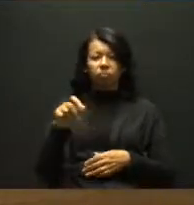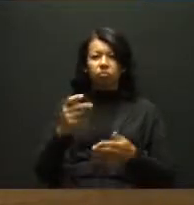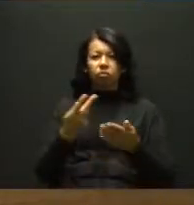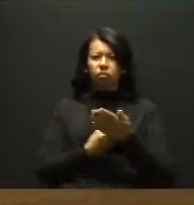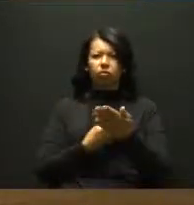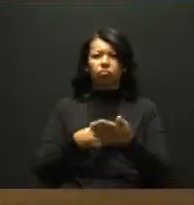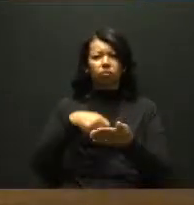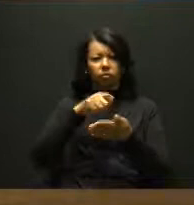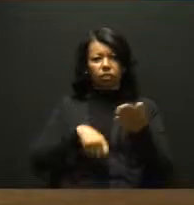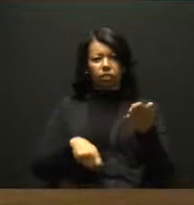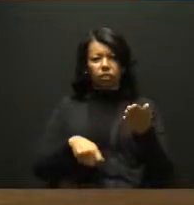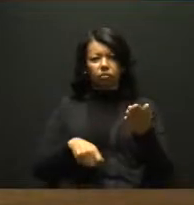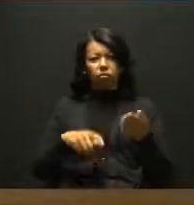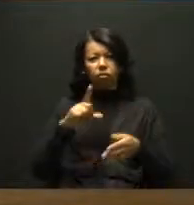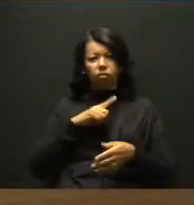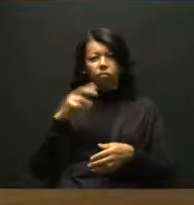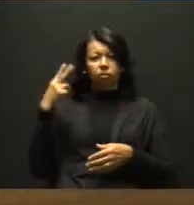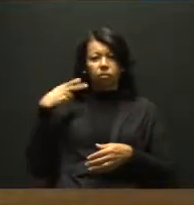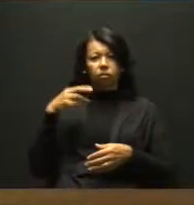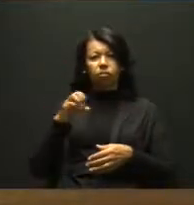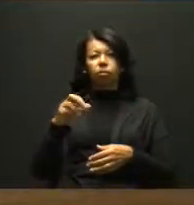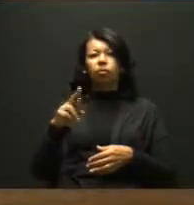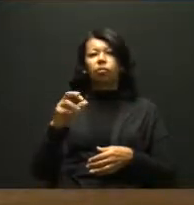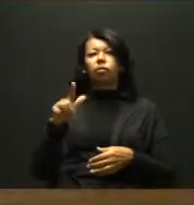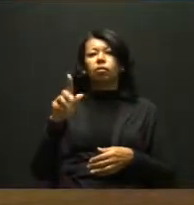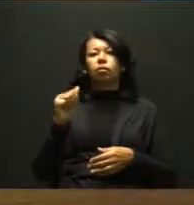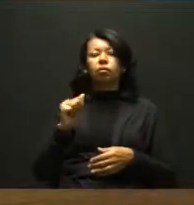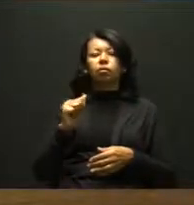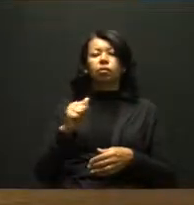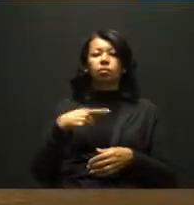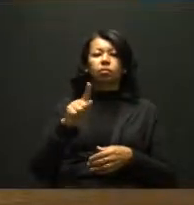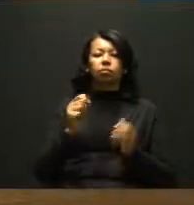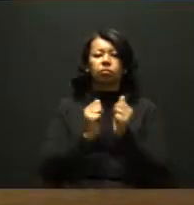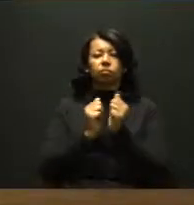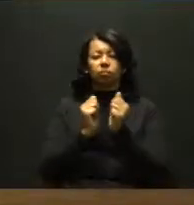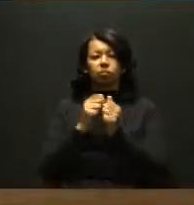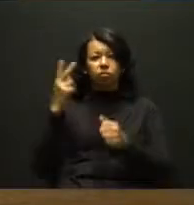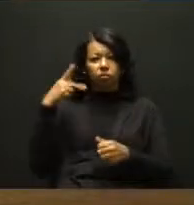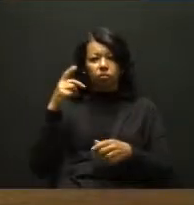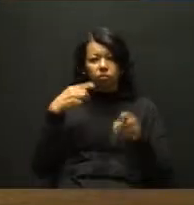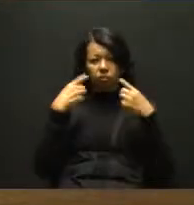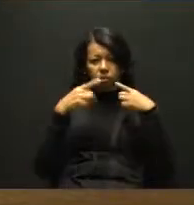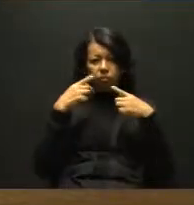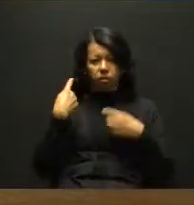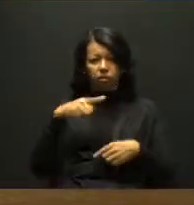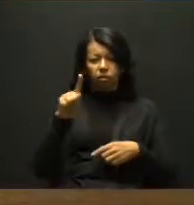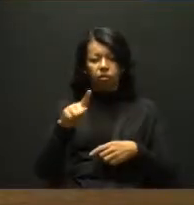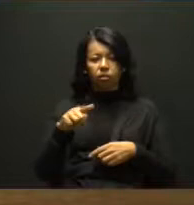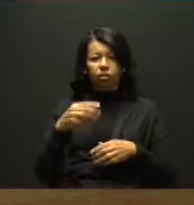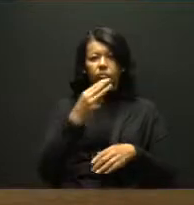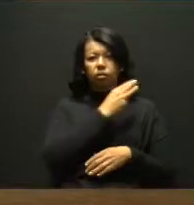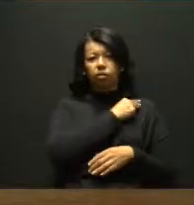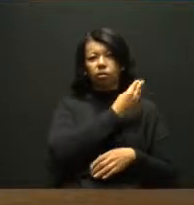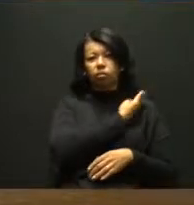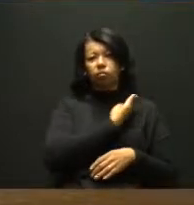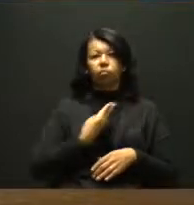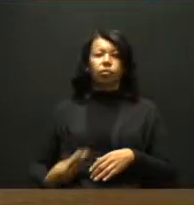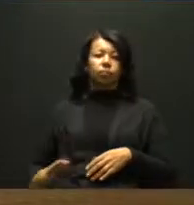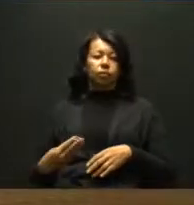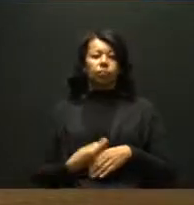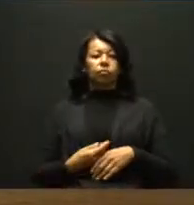lista nós temos vereador érika com o psdb os vereadores também luciano e nós vimos lá é ter um ministério público